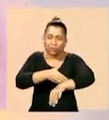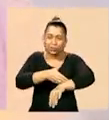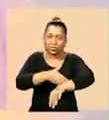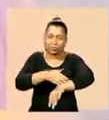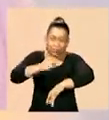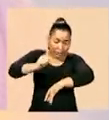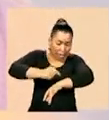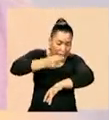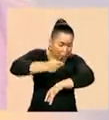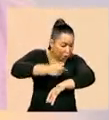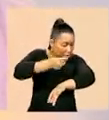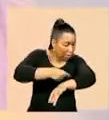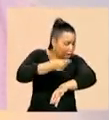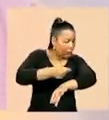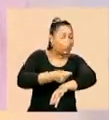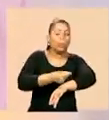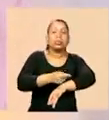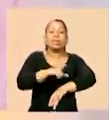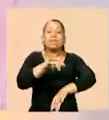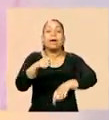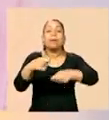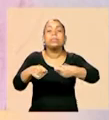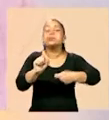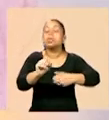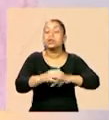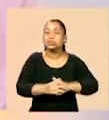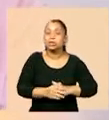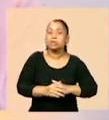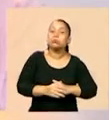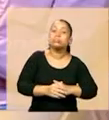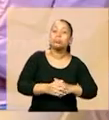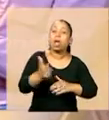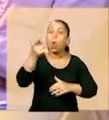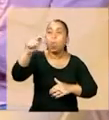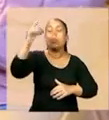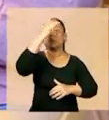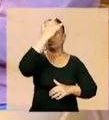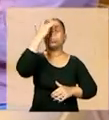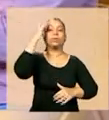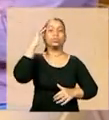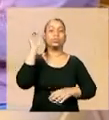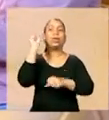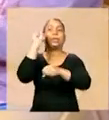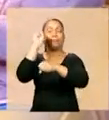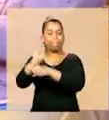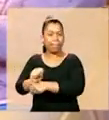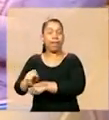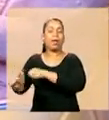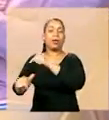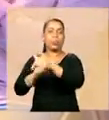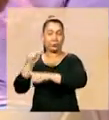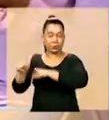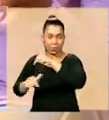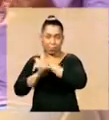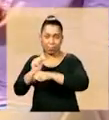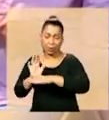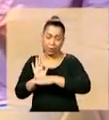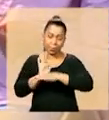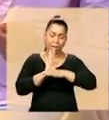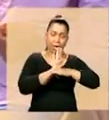precisa tomar uns pontos. Então, ele vai precisar de mais um trabalhador que pare o trabalho dele